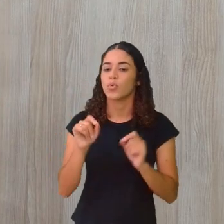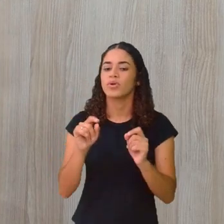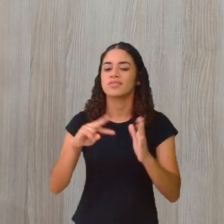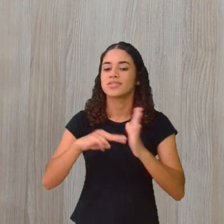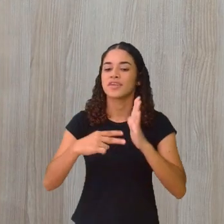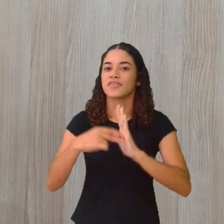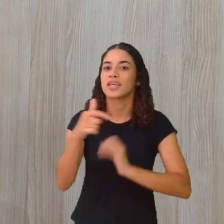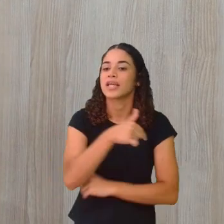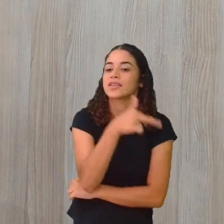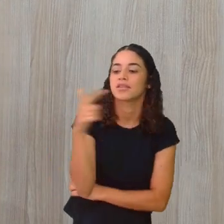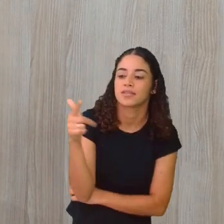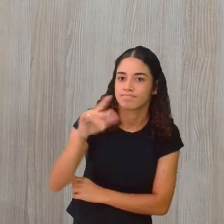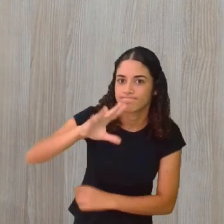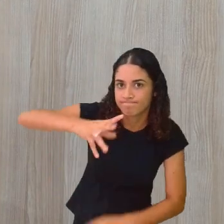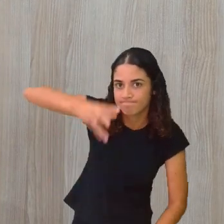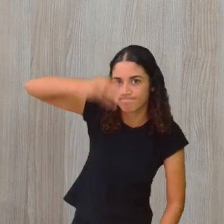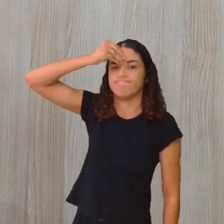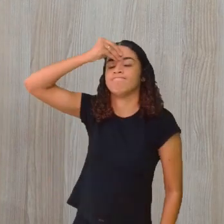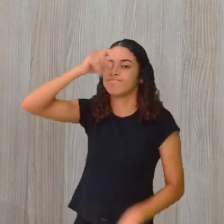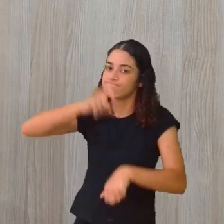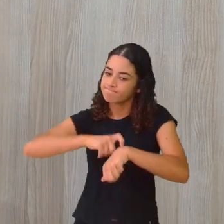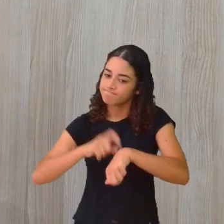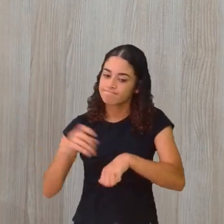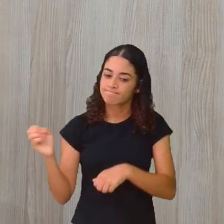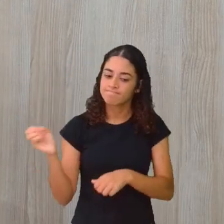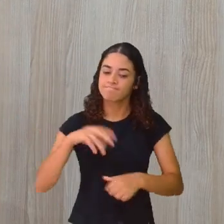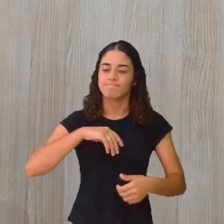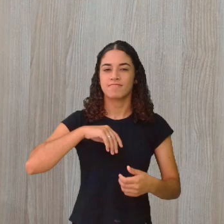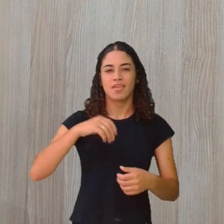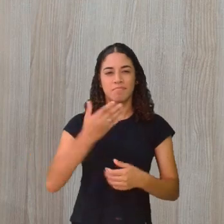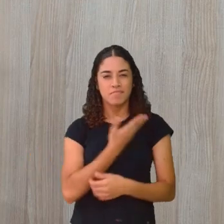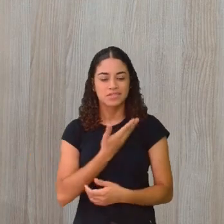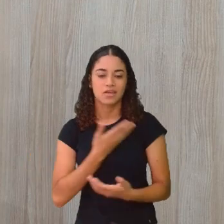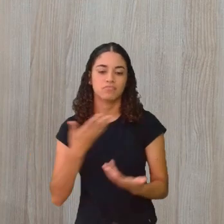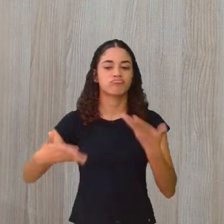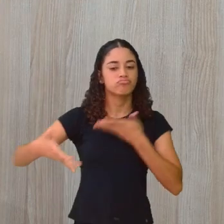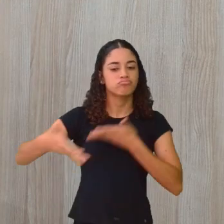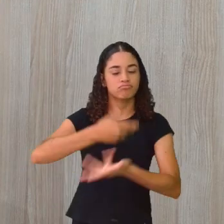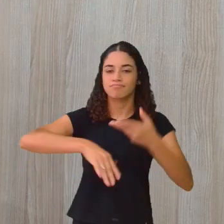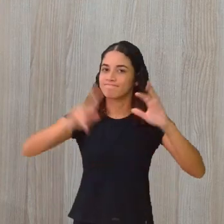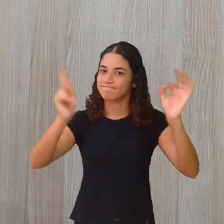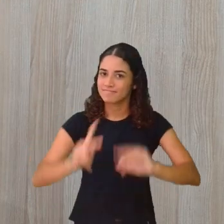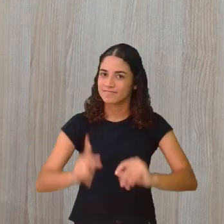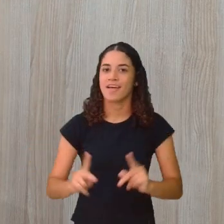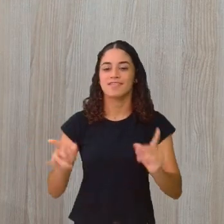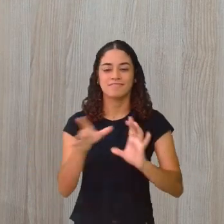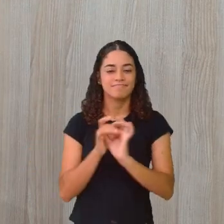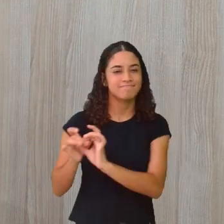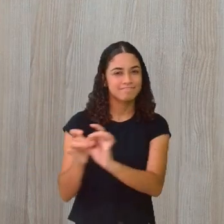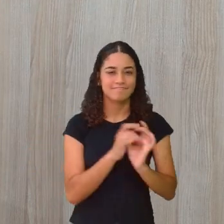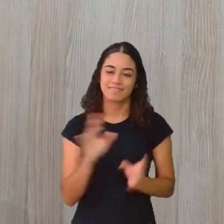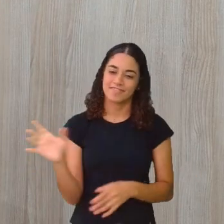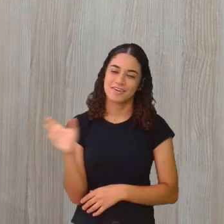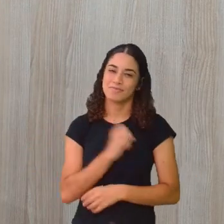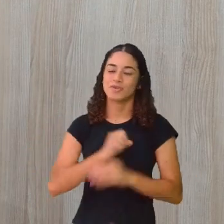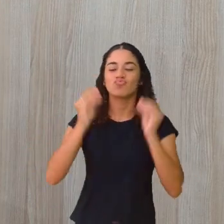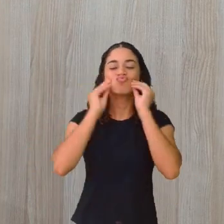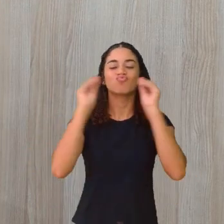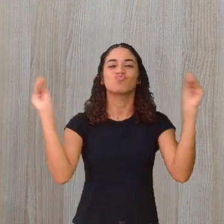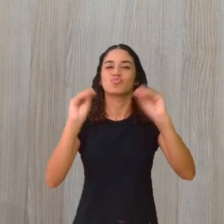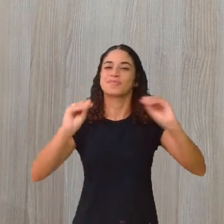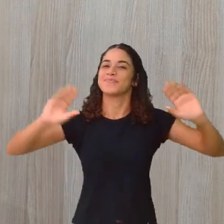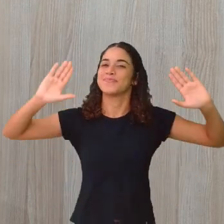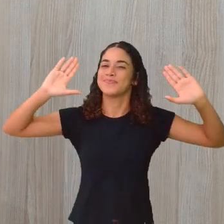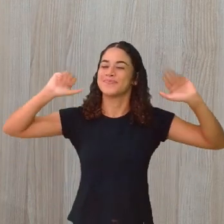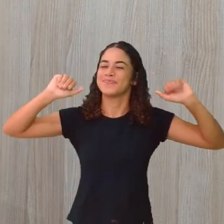verdadeiro Natal. Esse momento aí de renovação, de amizade. Então, muita paz, muita harmonia, Exatamente. amor, um beijo